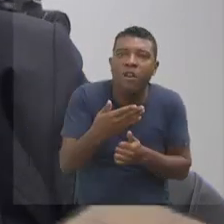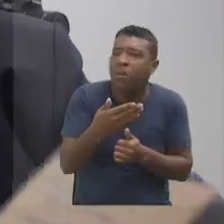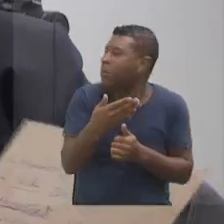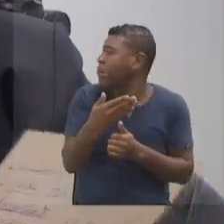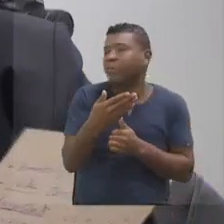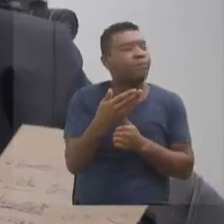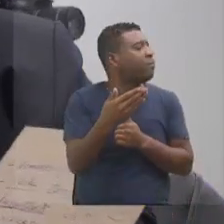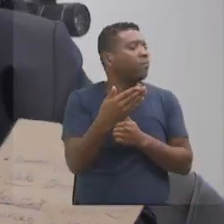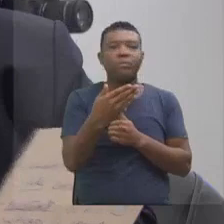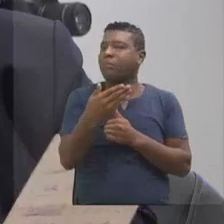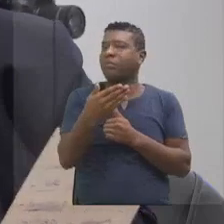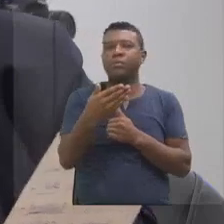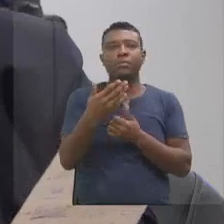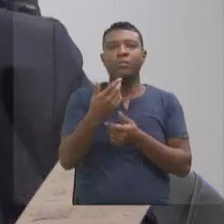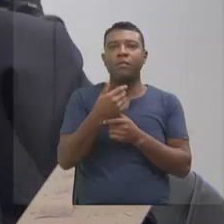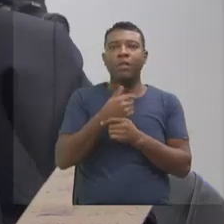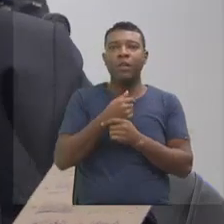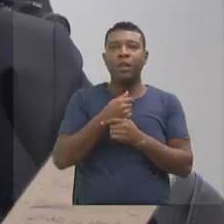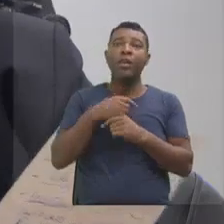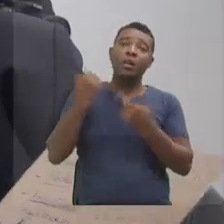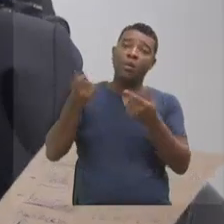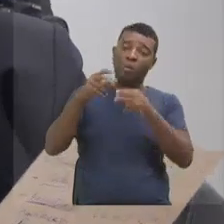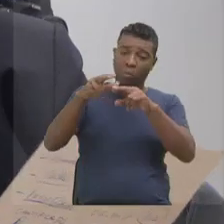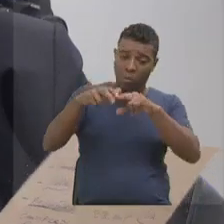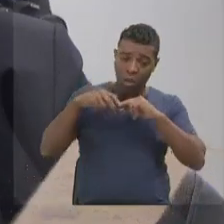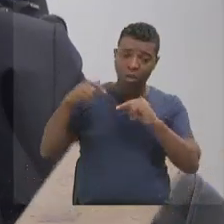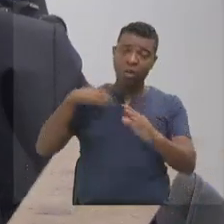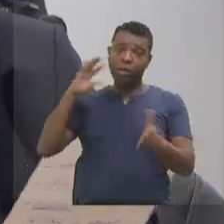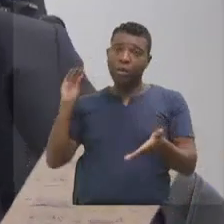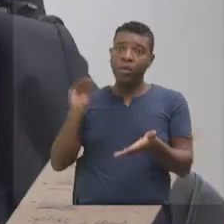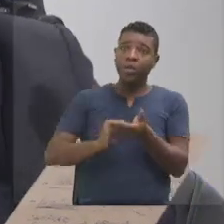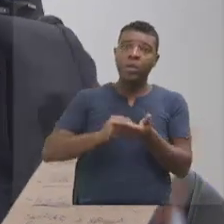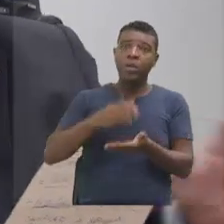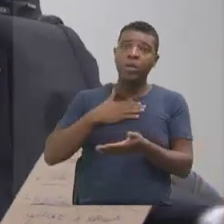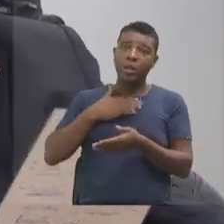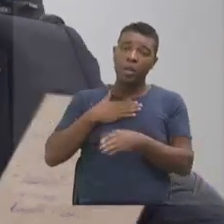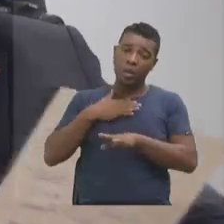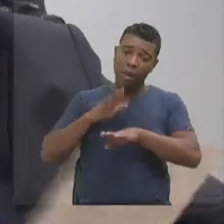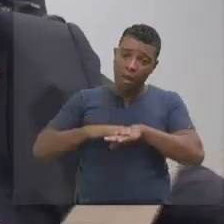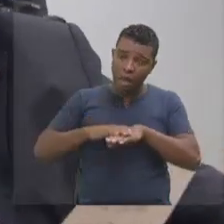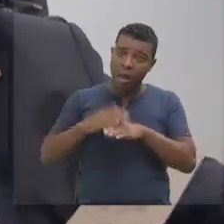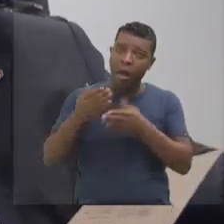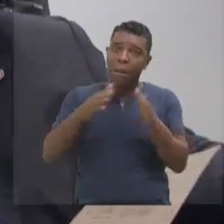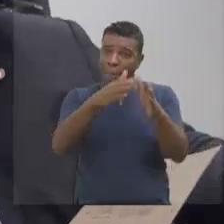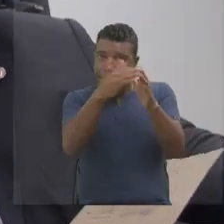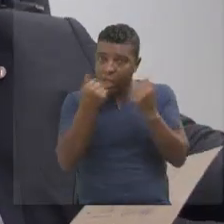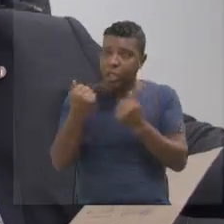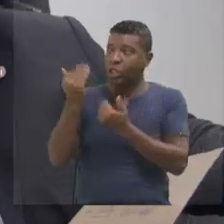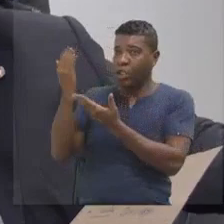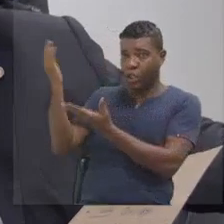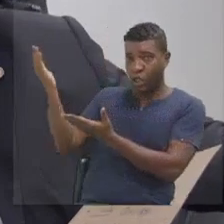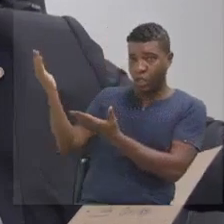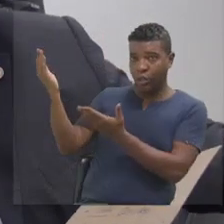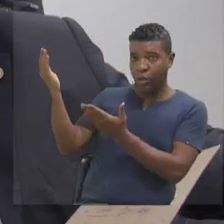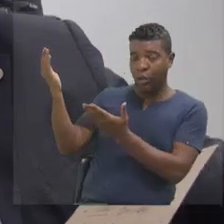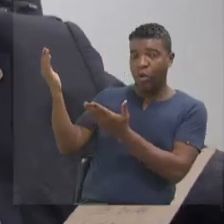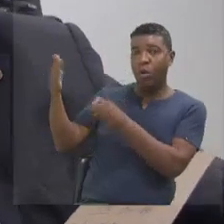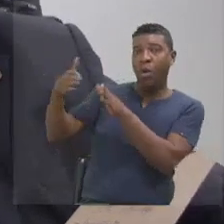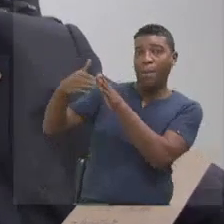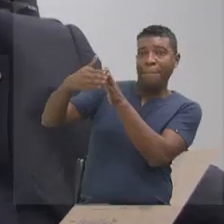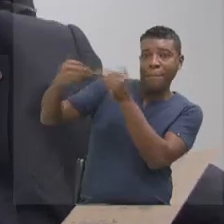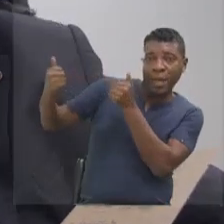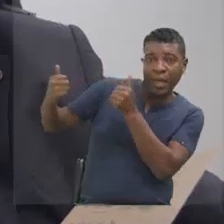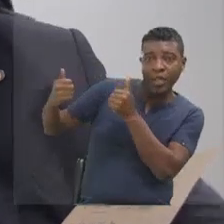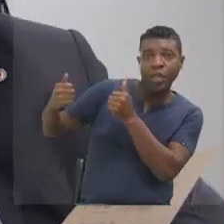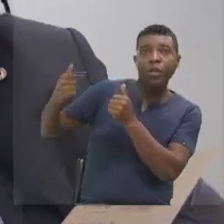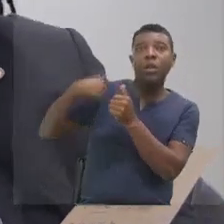o contrário Então fica aqui esse meu pedido e o meu é o